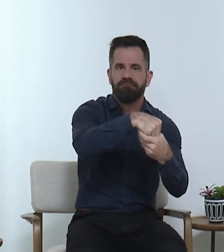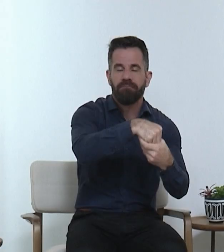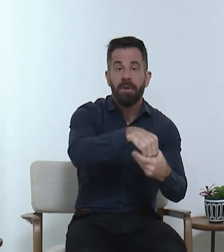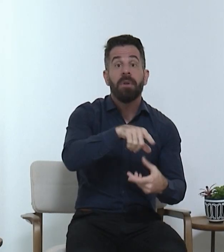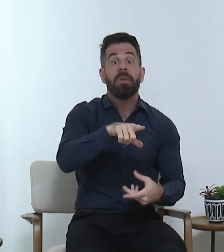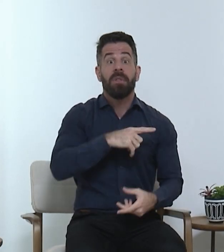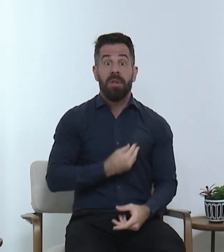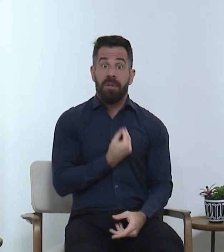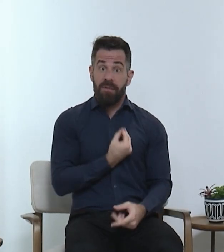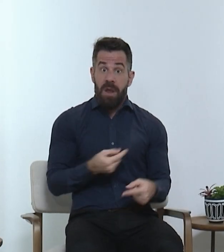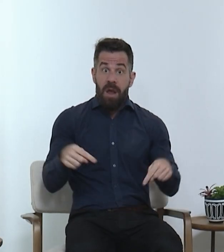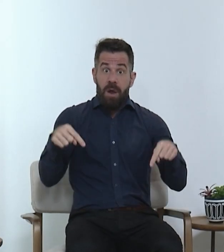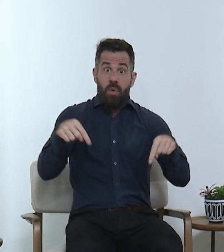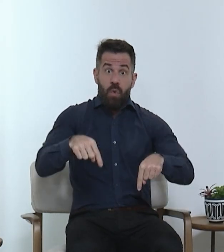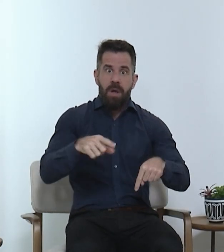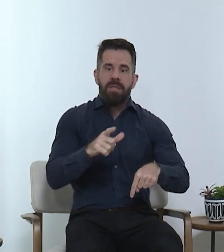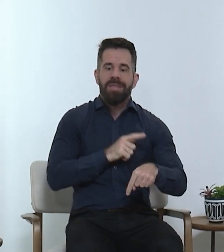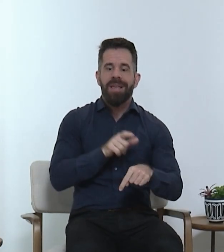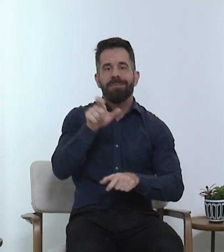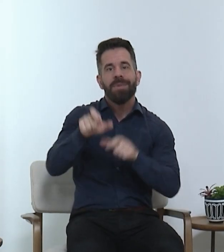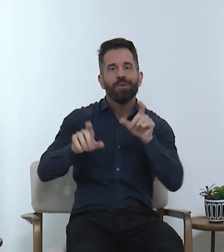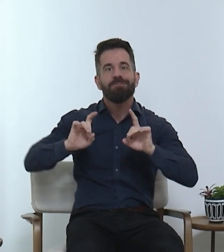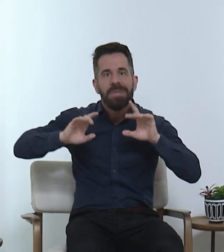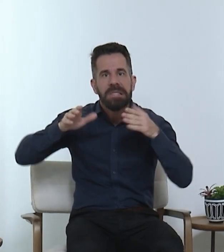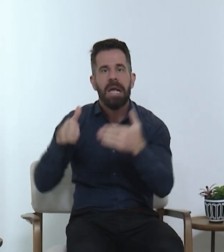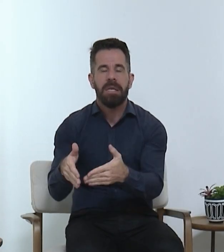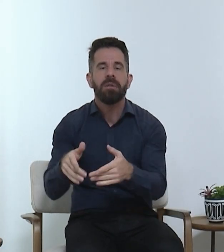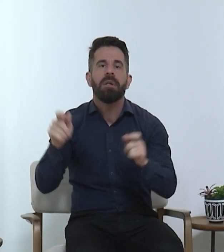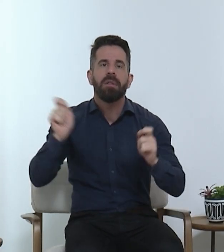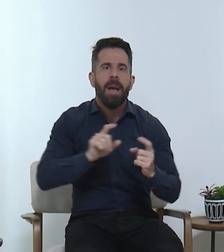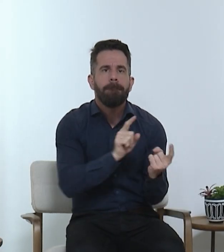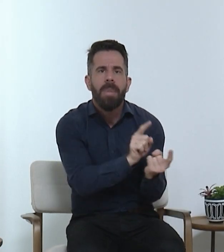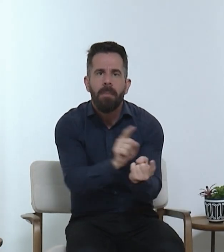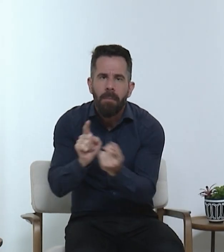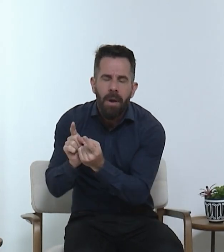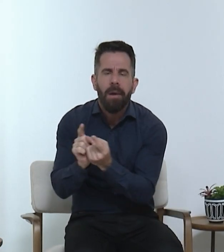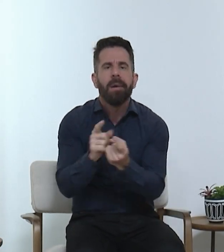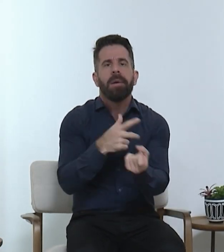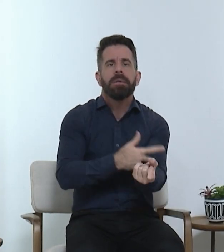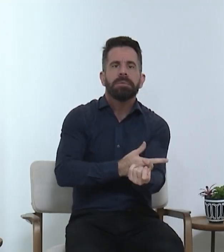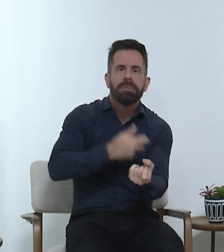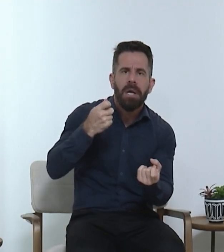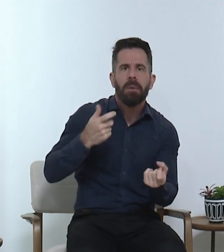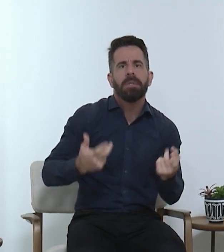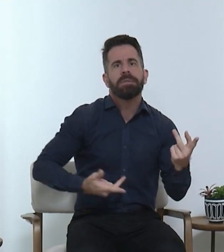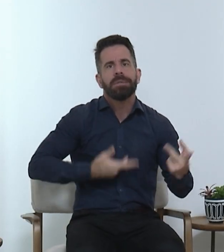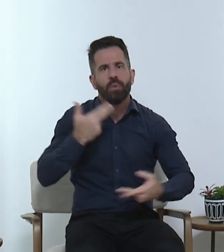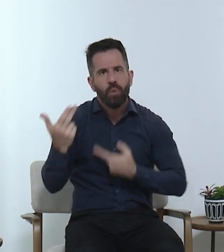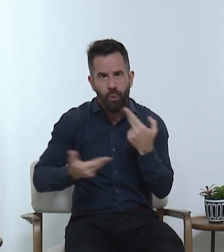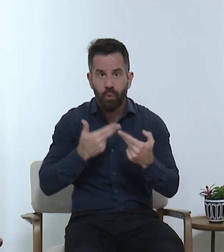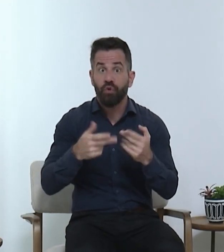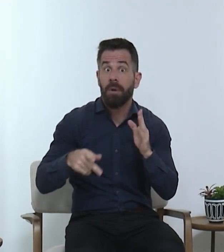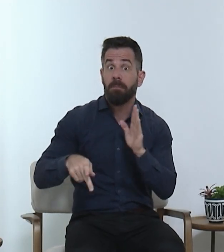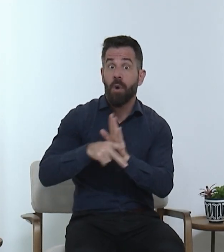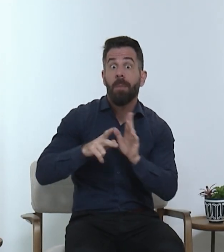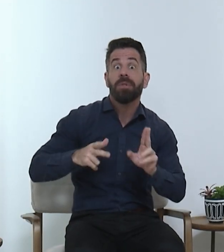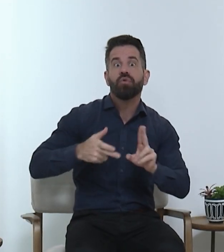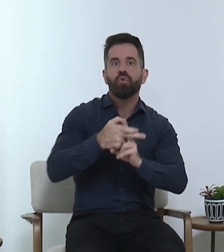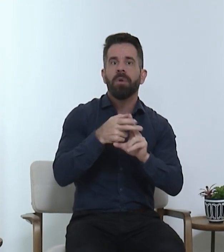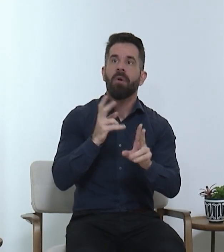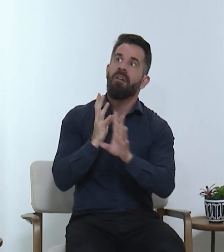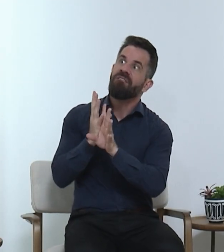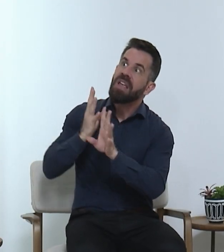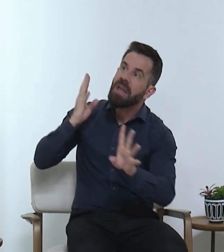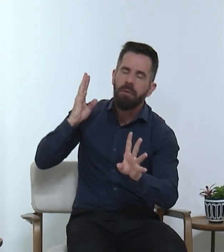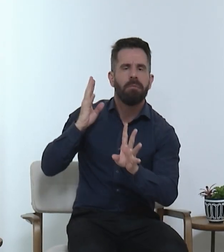Agora Tem Especialistas, que busca ampliar a oferta de consultas, exames e cirurgias no SUS, com a redução do tempo de